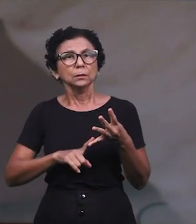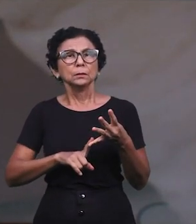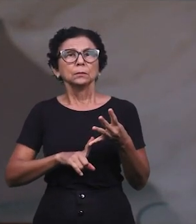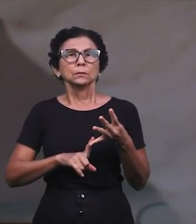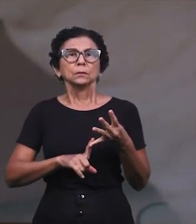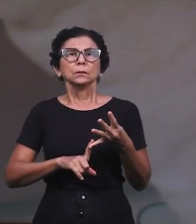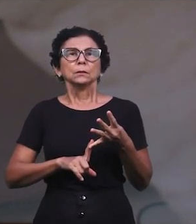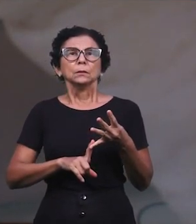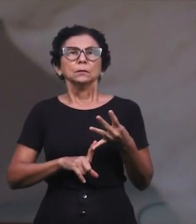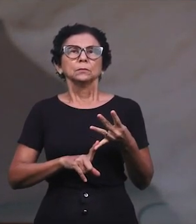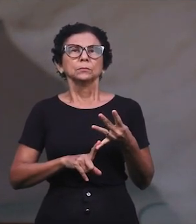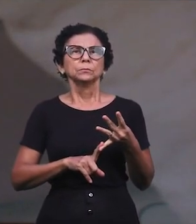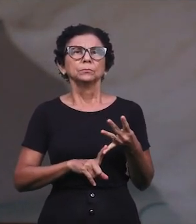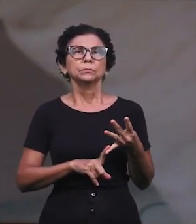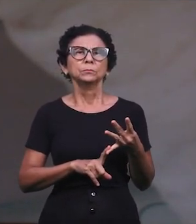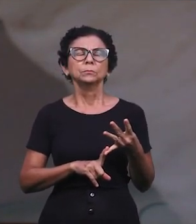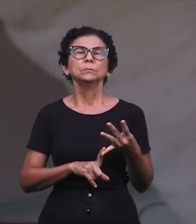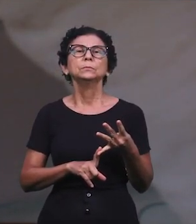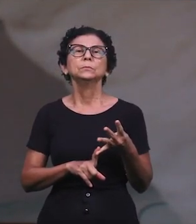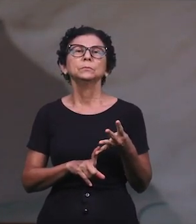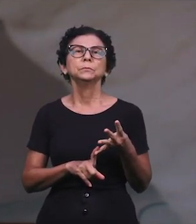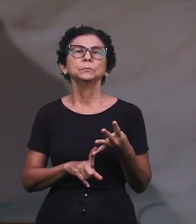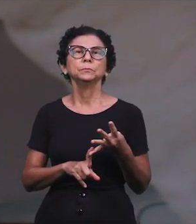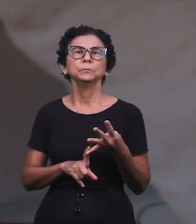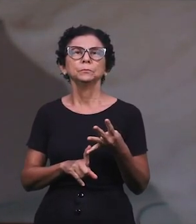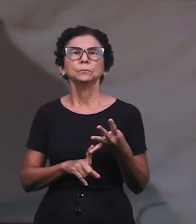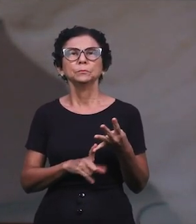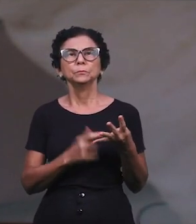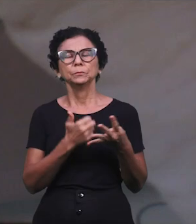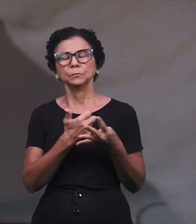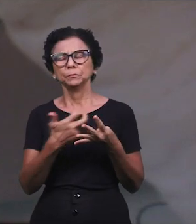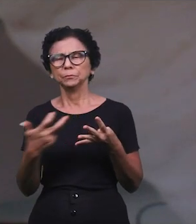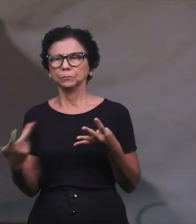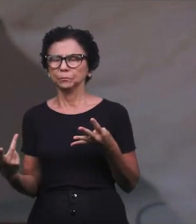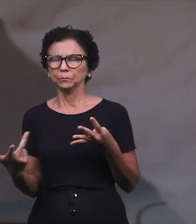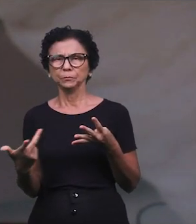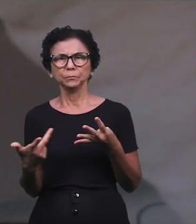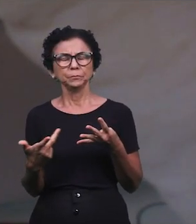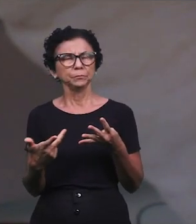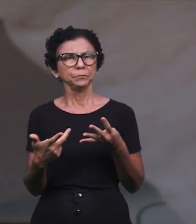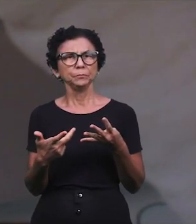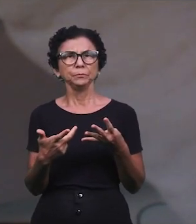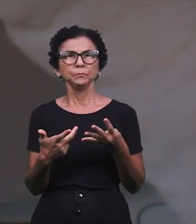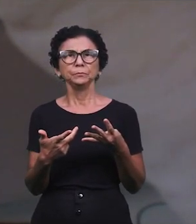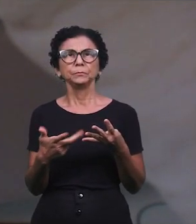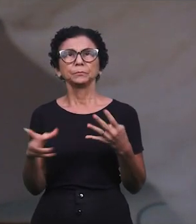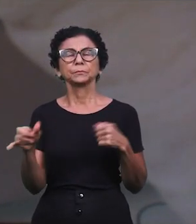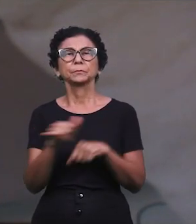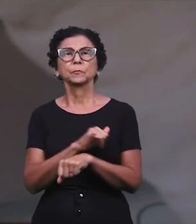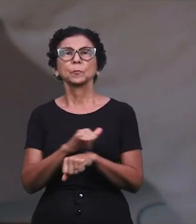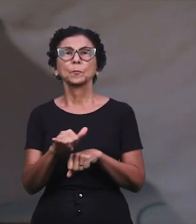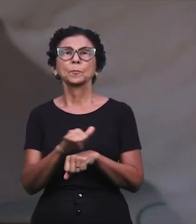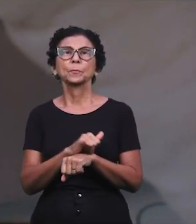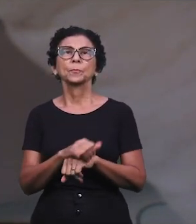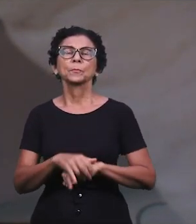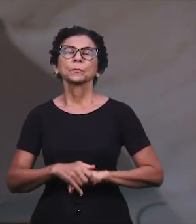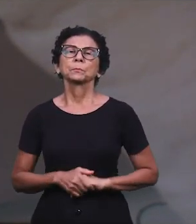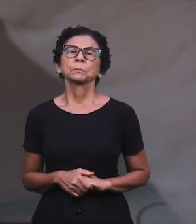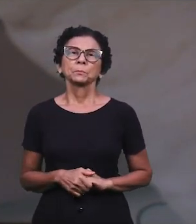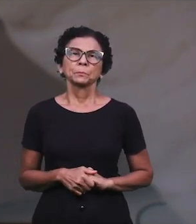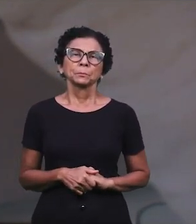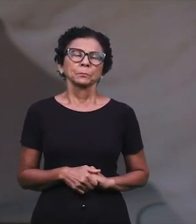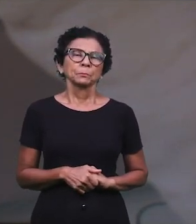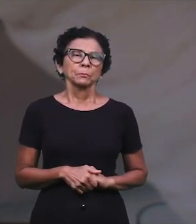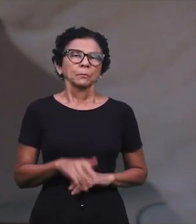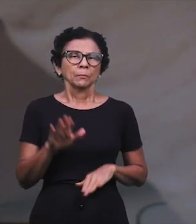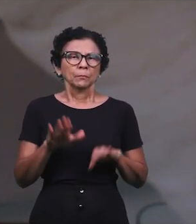que é uma ferramenta que às vezes alguns têm acesso, tá certo? Mas, ó, a forma de fazer a revisão